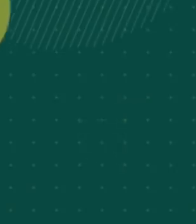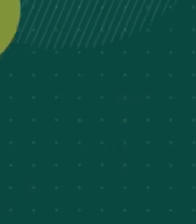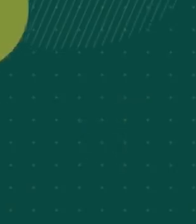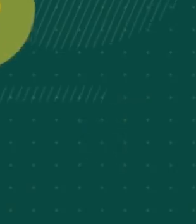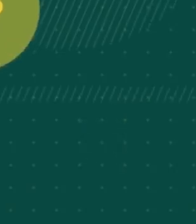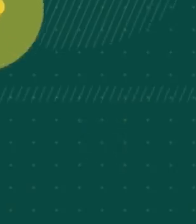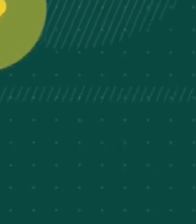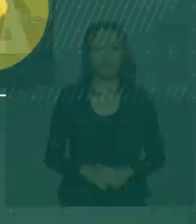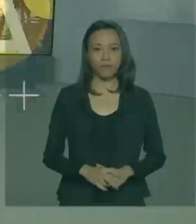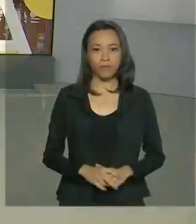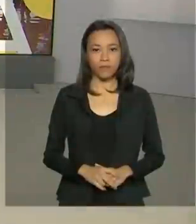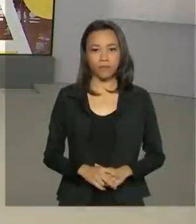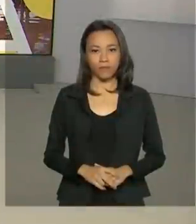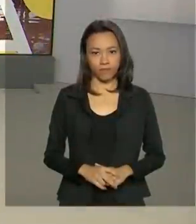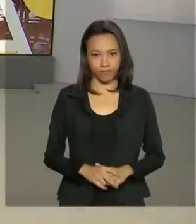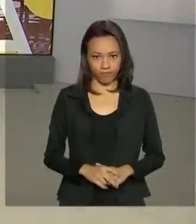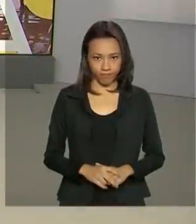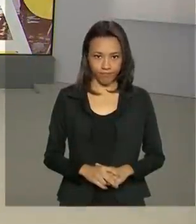aí